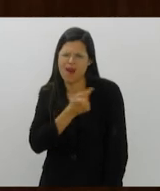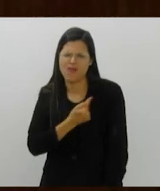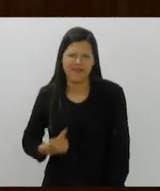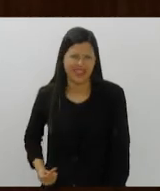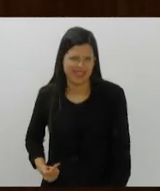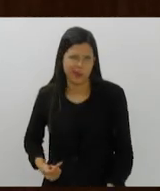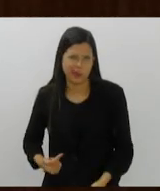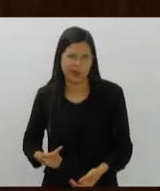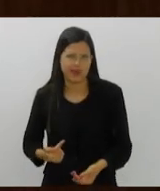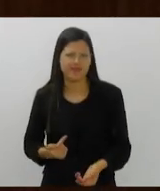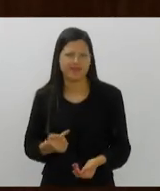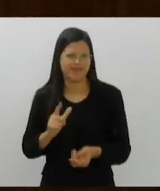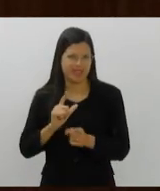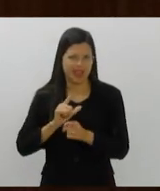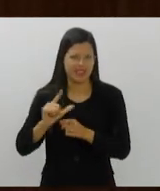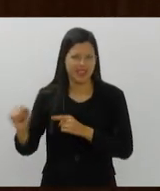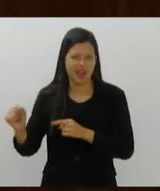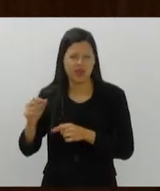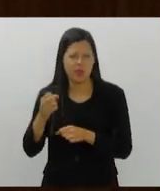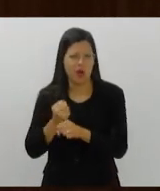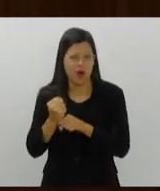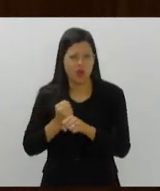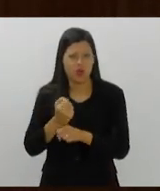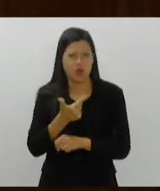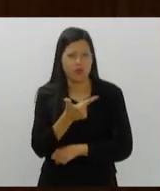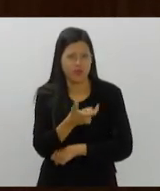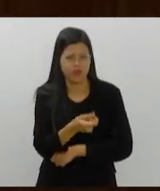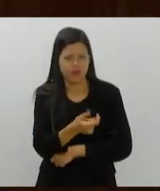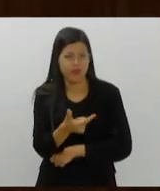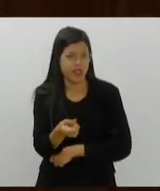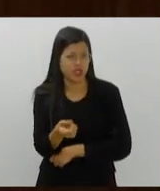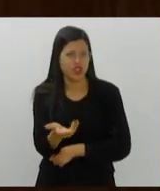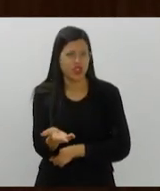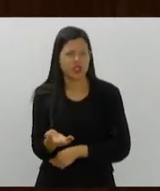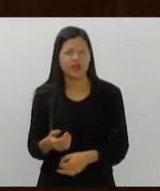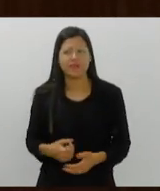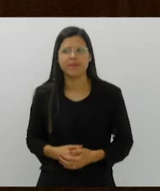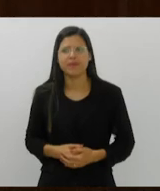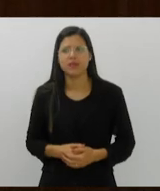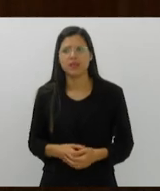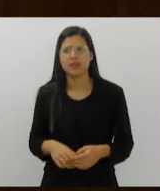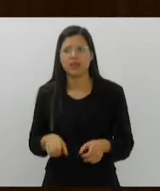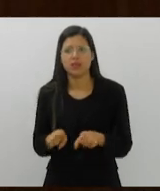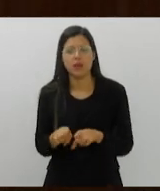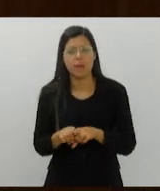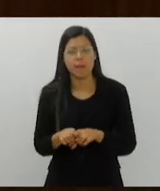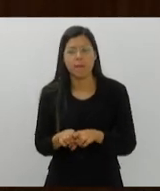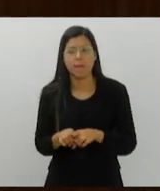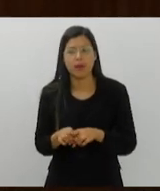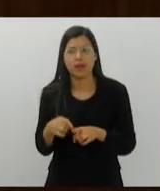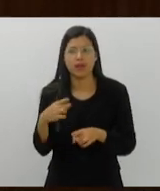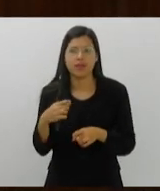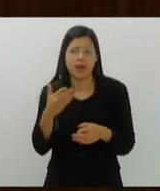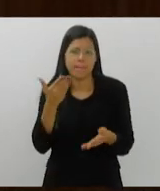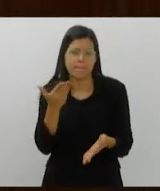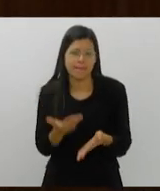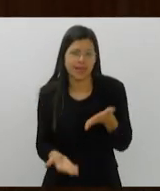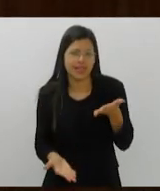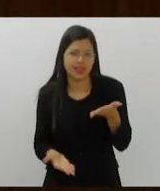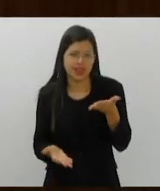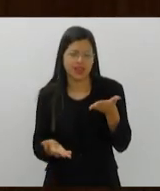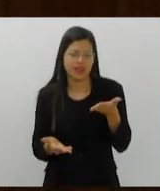2020. Por via de consequência, também teria perda de objeto, senhora